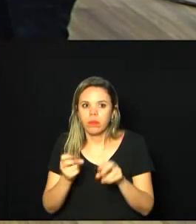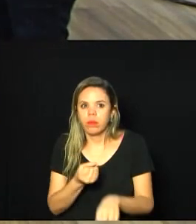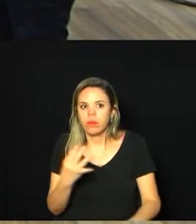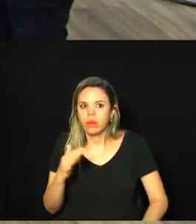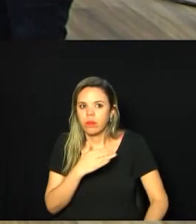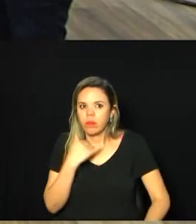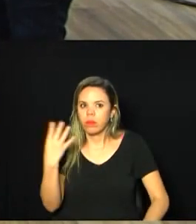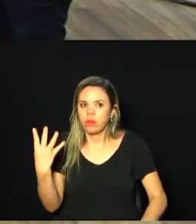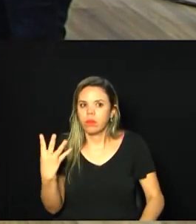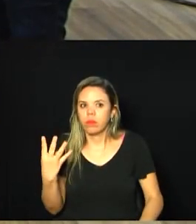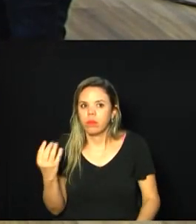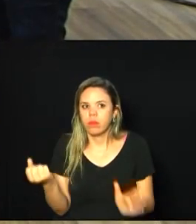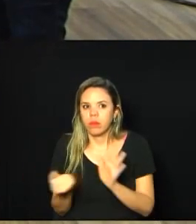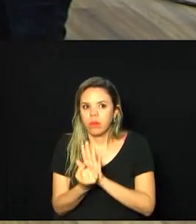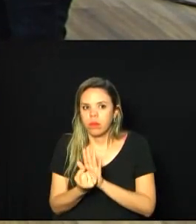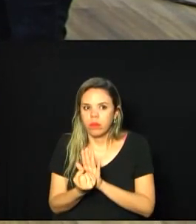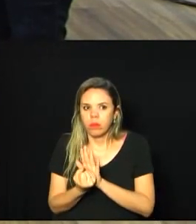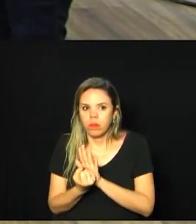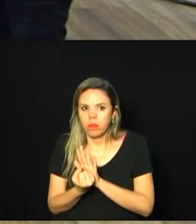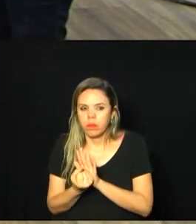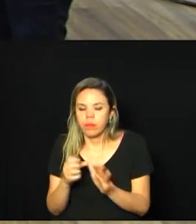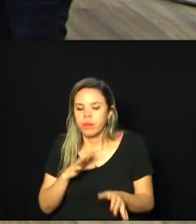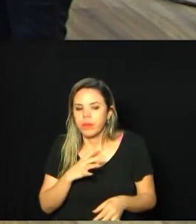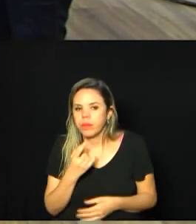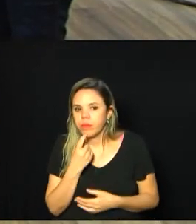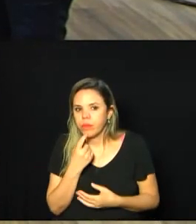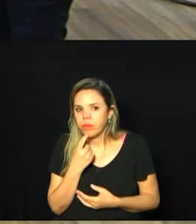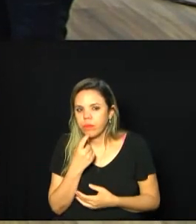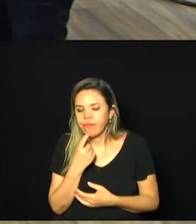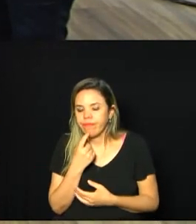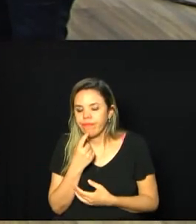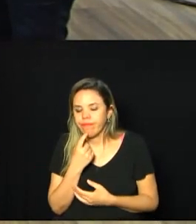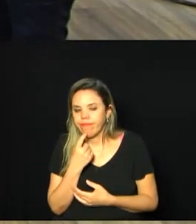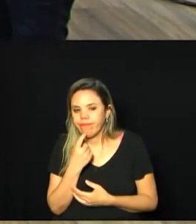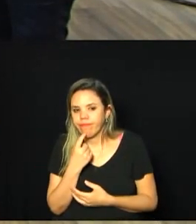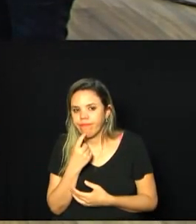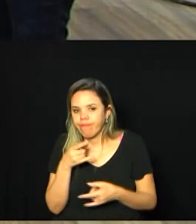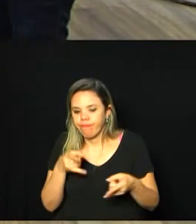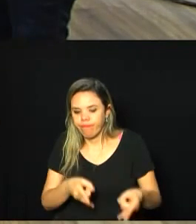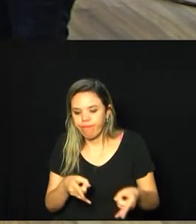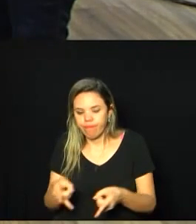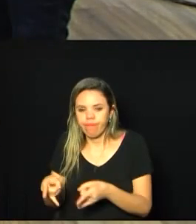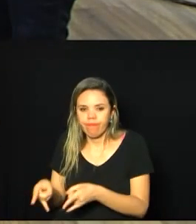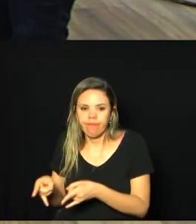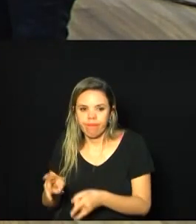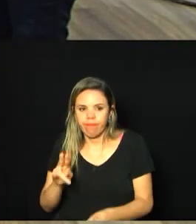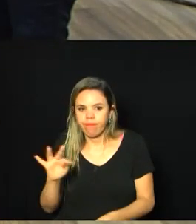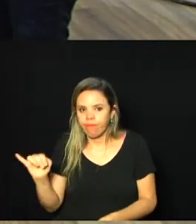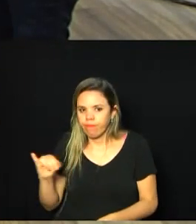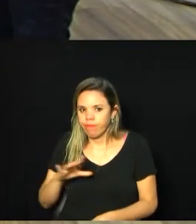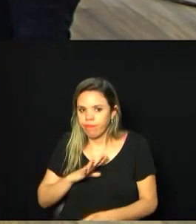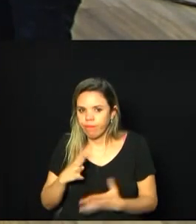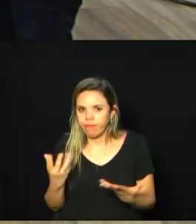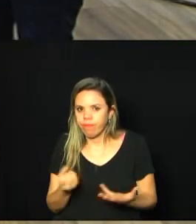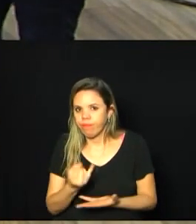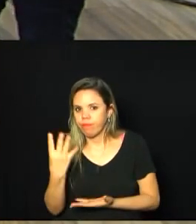mais 4 foram registrados na cidade de Campinas. Taxa de ocupação de leitos de UTI na